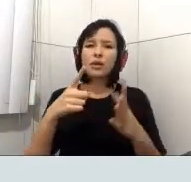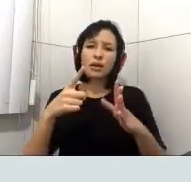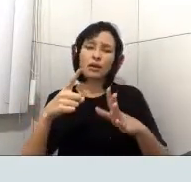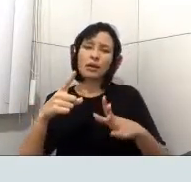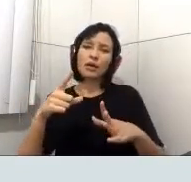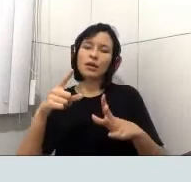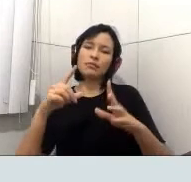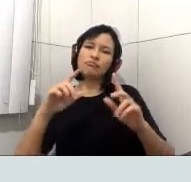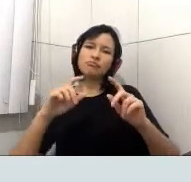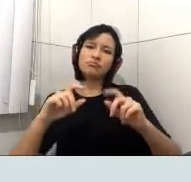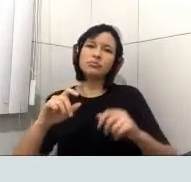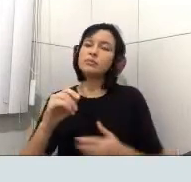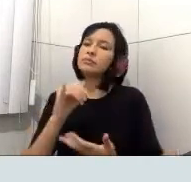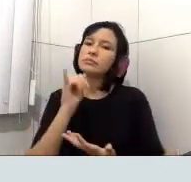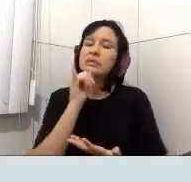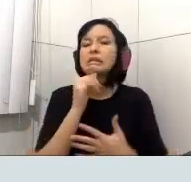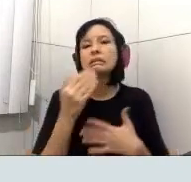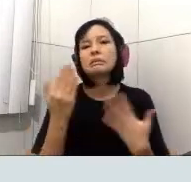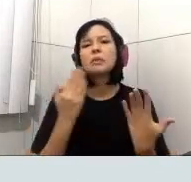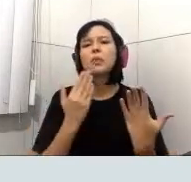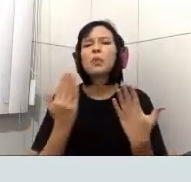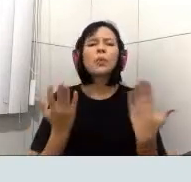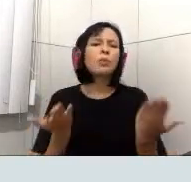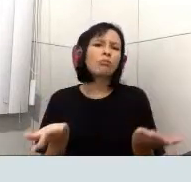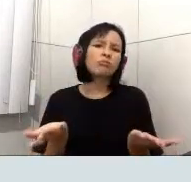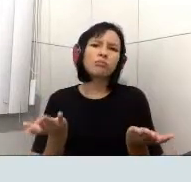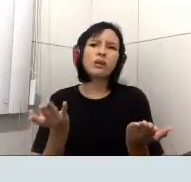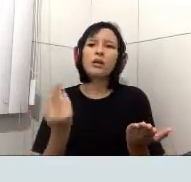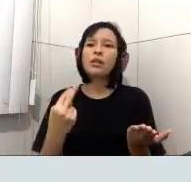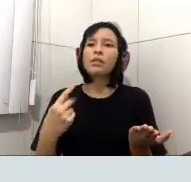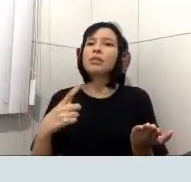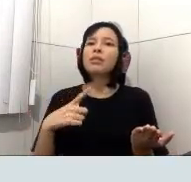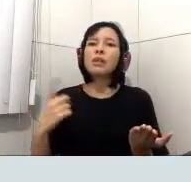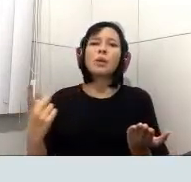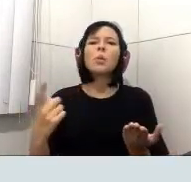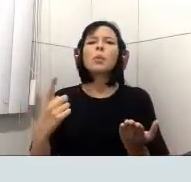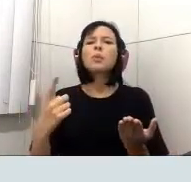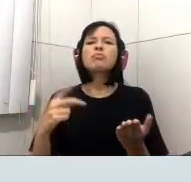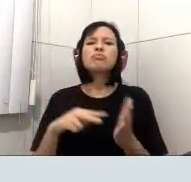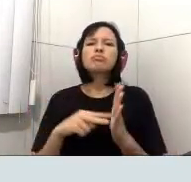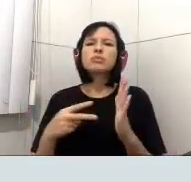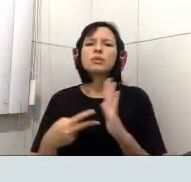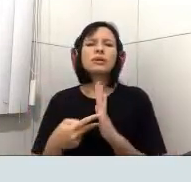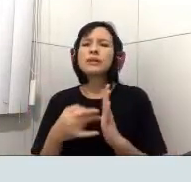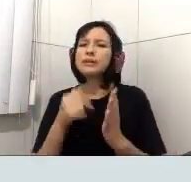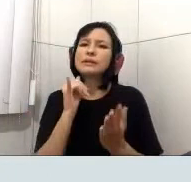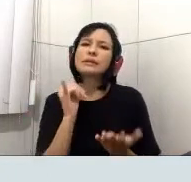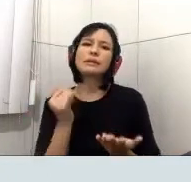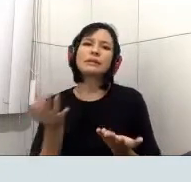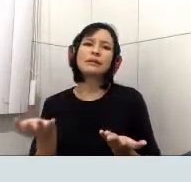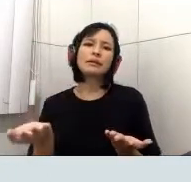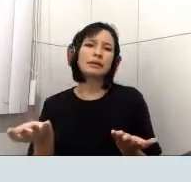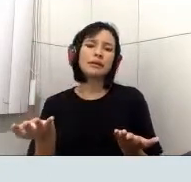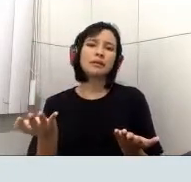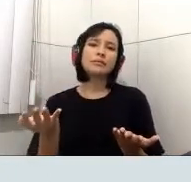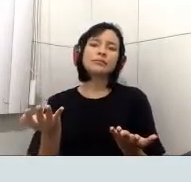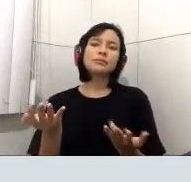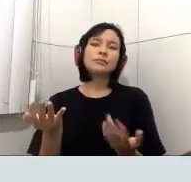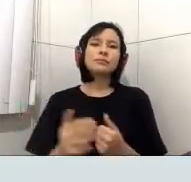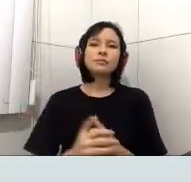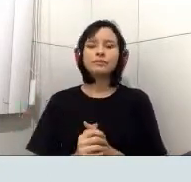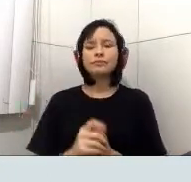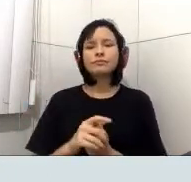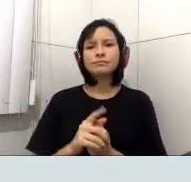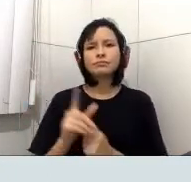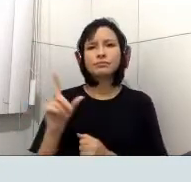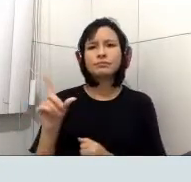O que seria não possuir dimensão? É uma coisa que ele não tá. Vocês acredito